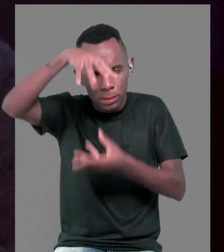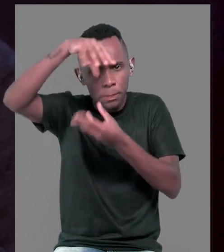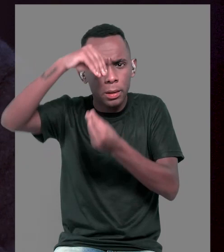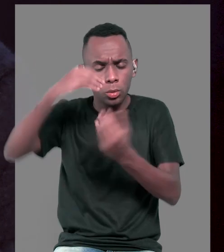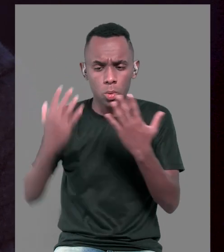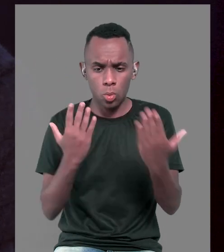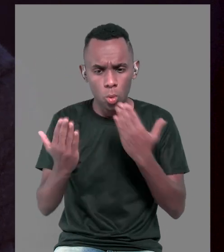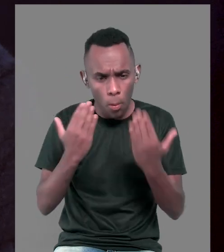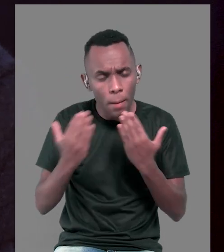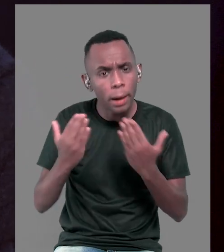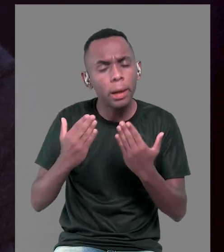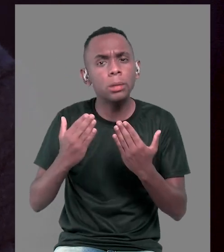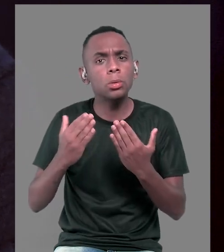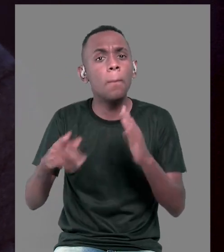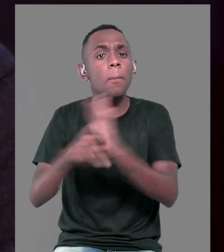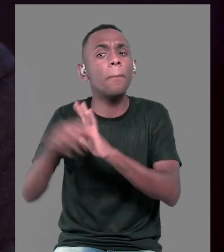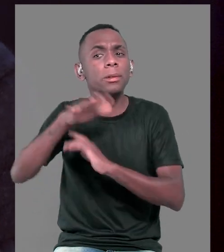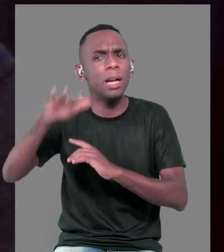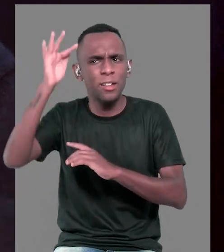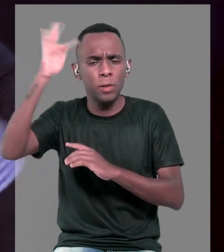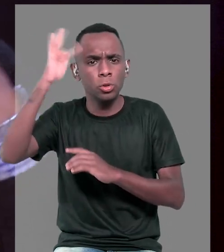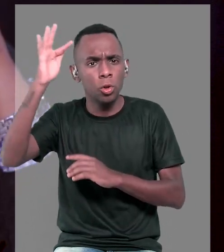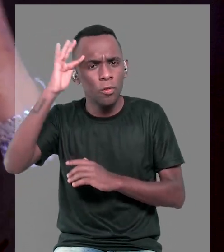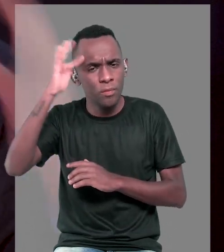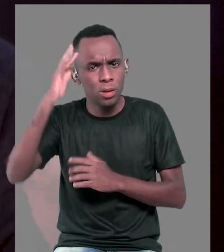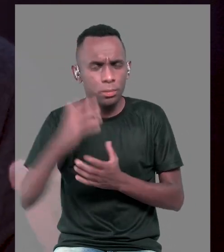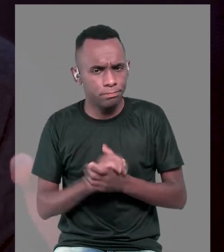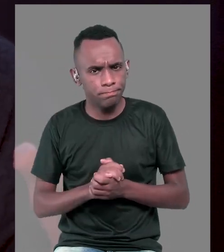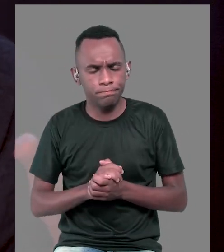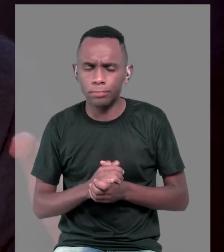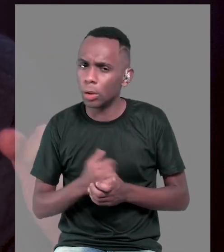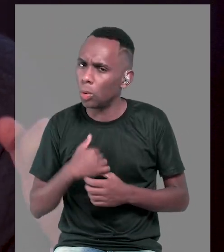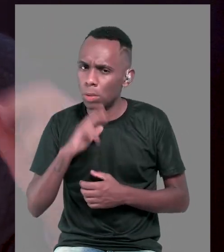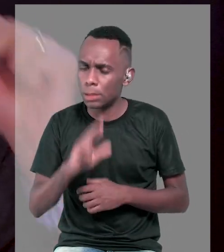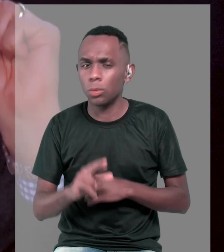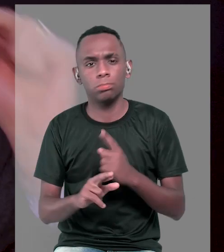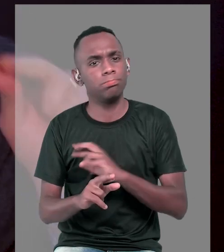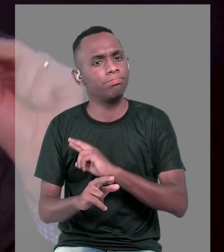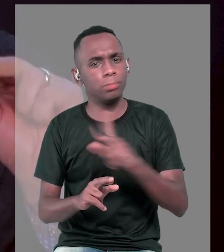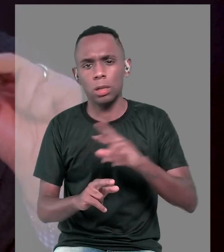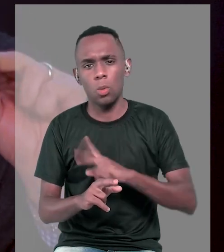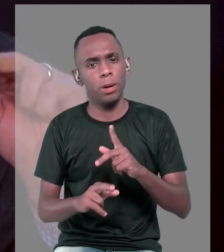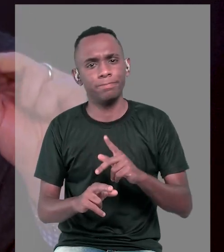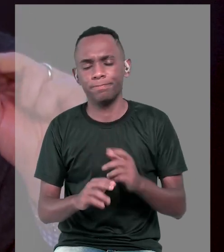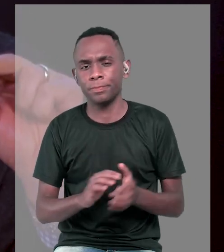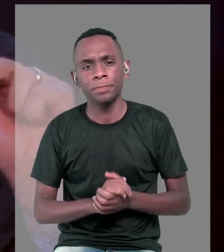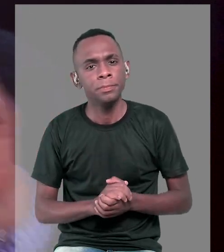filosofia fala de espírito? Eu digo que não. Não é bem